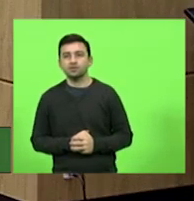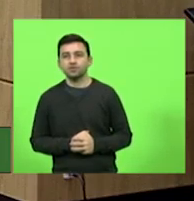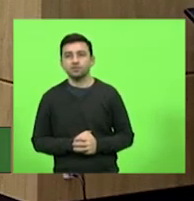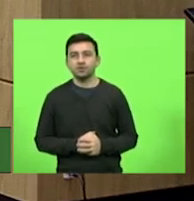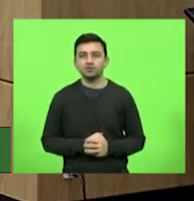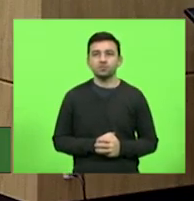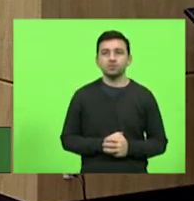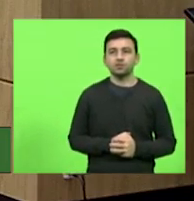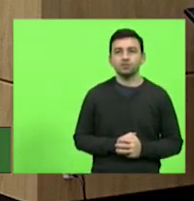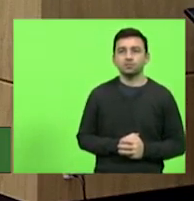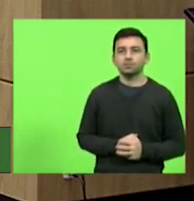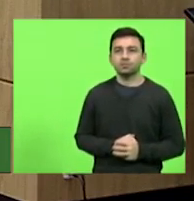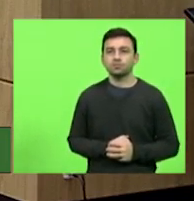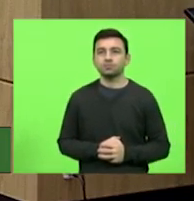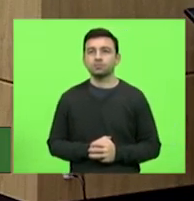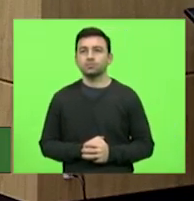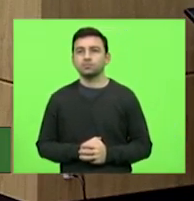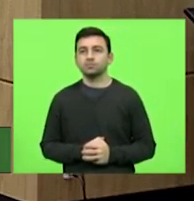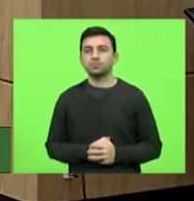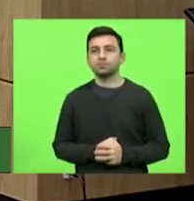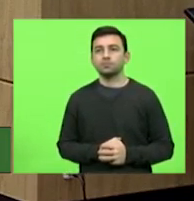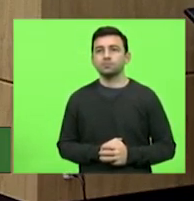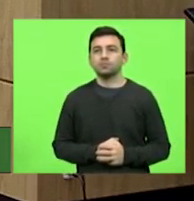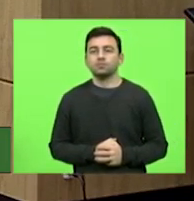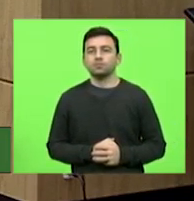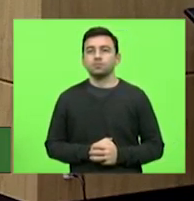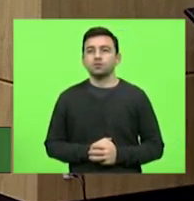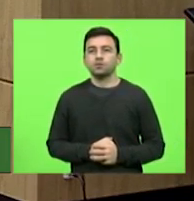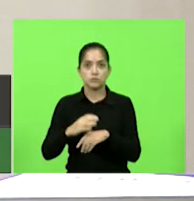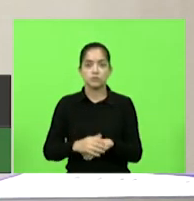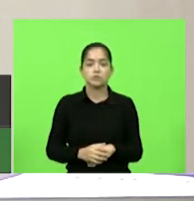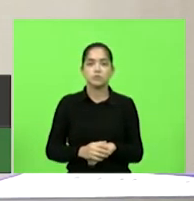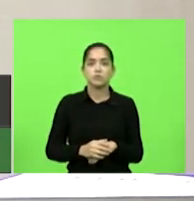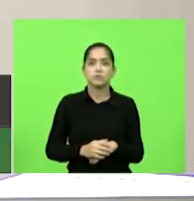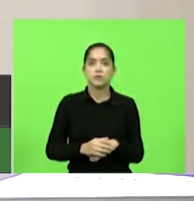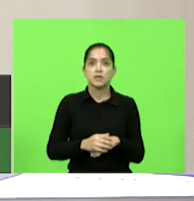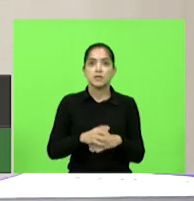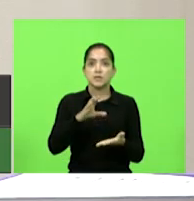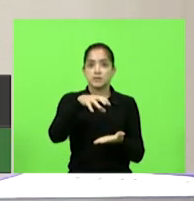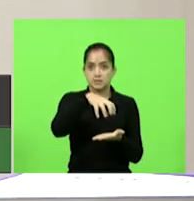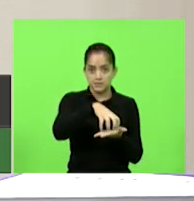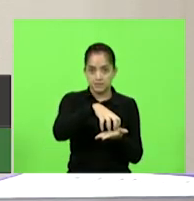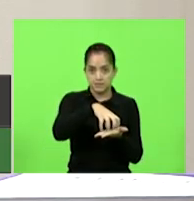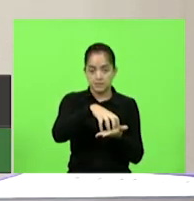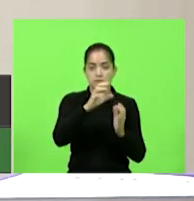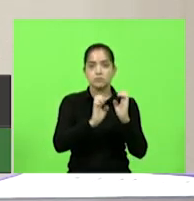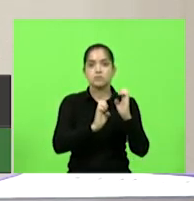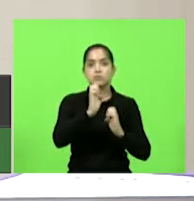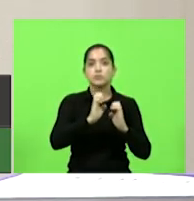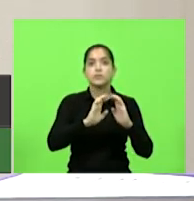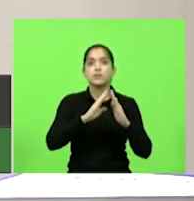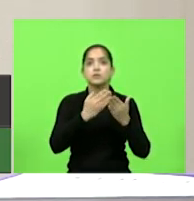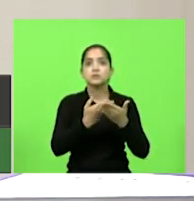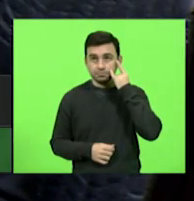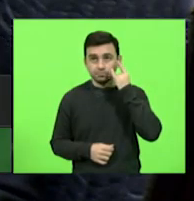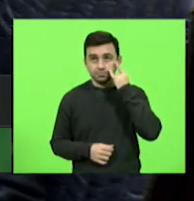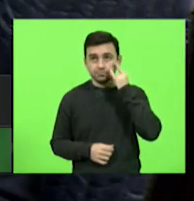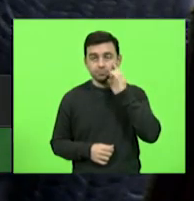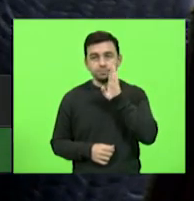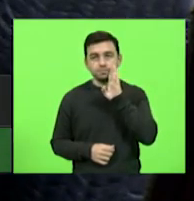Assembleia Legislativa a lançou durante a sessão ordinária desta quinta-feira o edital de inscrições para 11ª